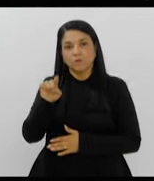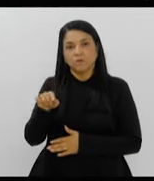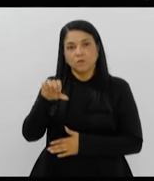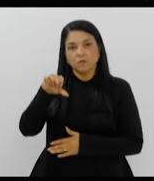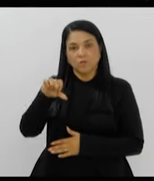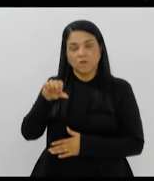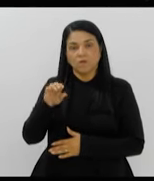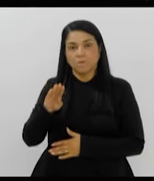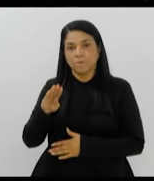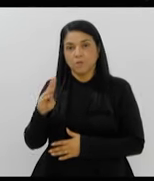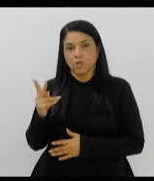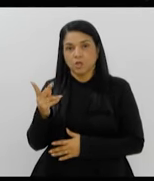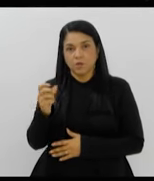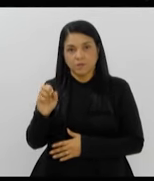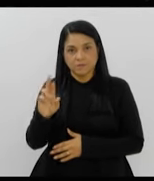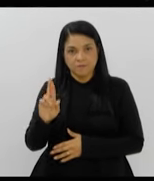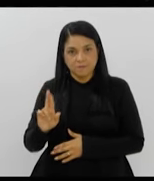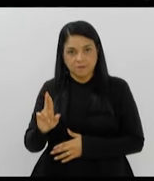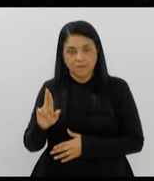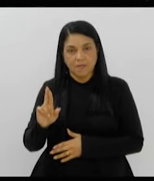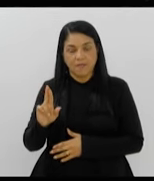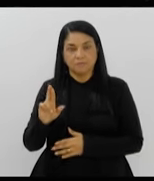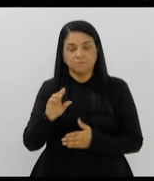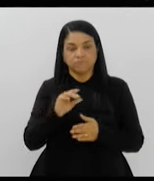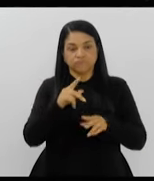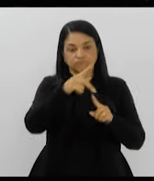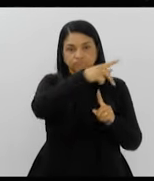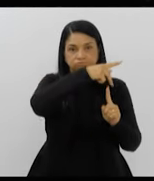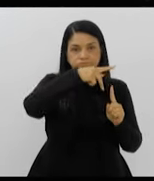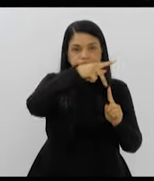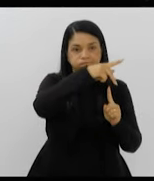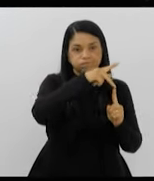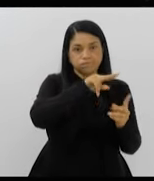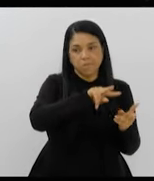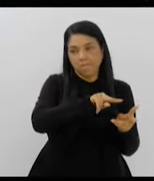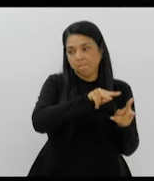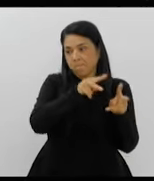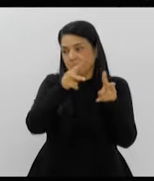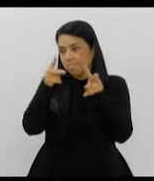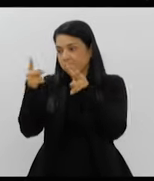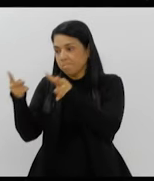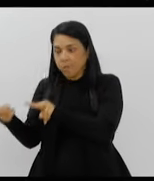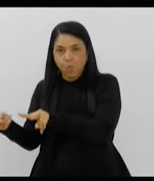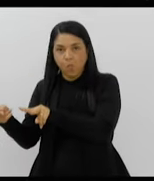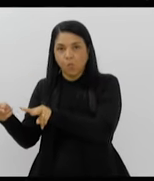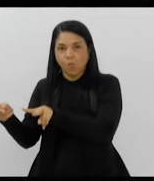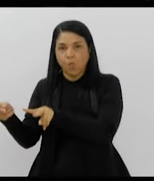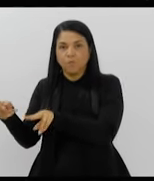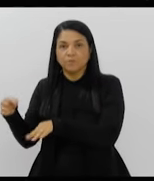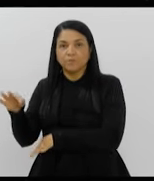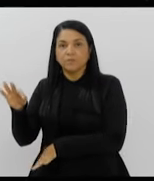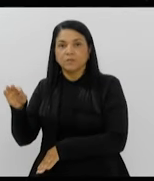de reais do Caixa do Rio Previdência para ir para o Caixa do Tesouro,